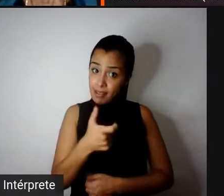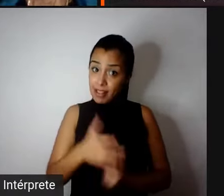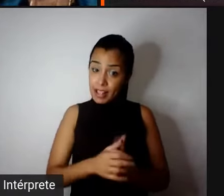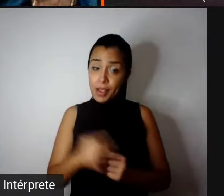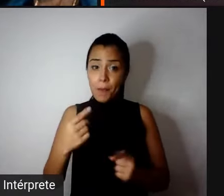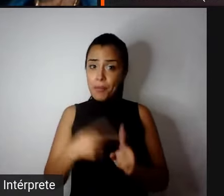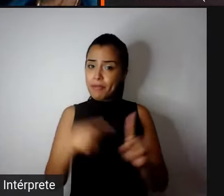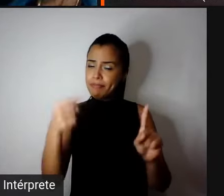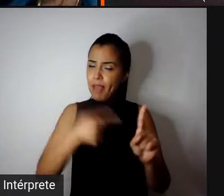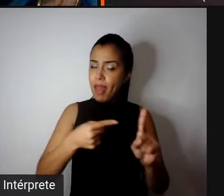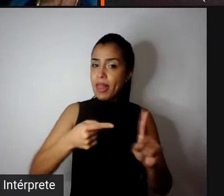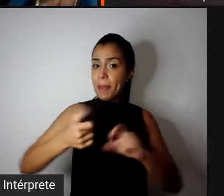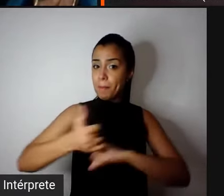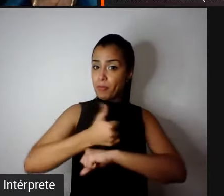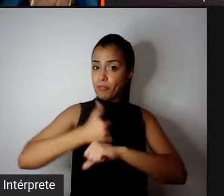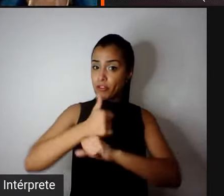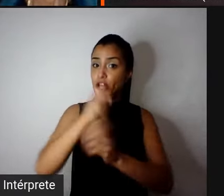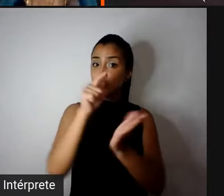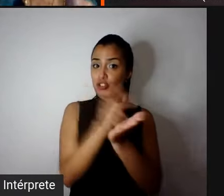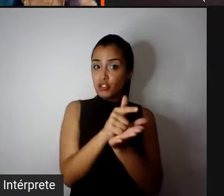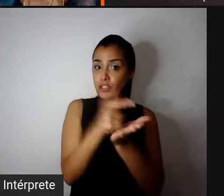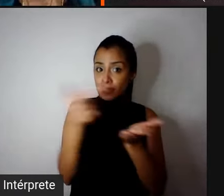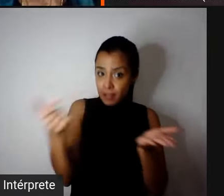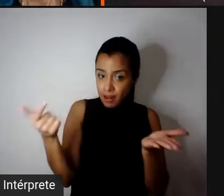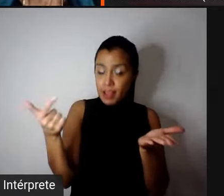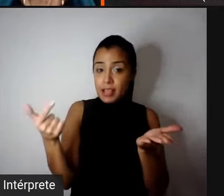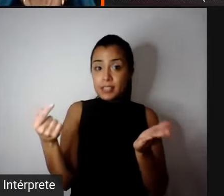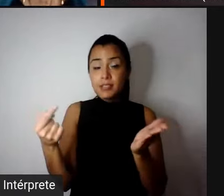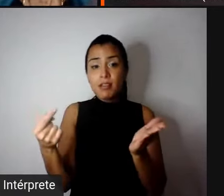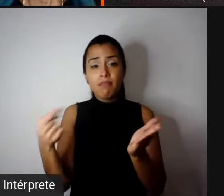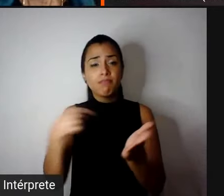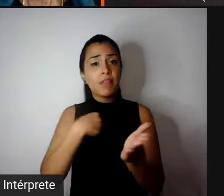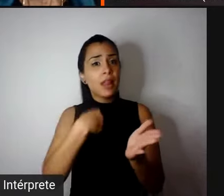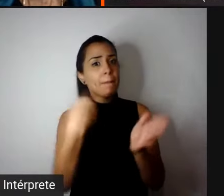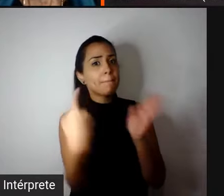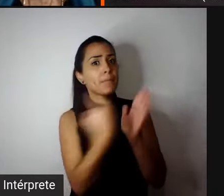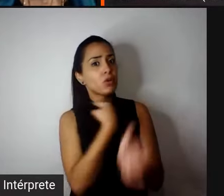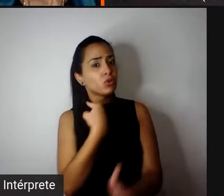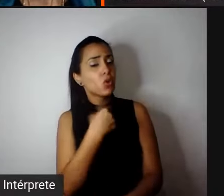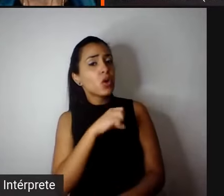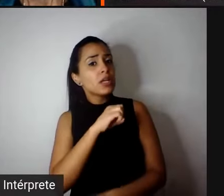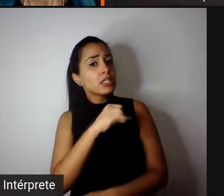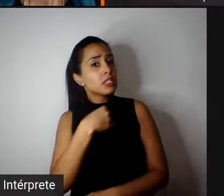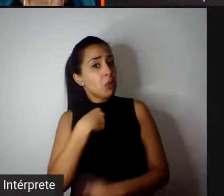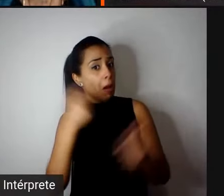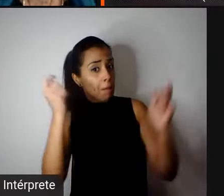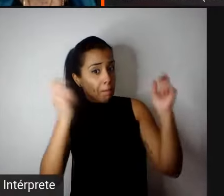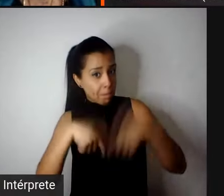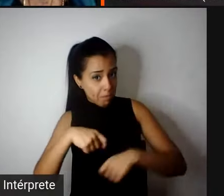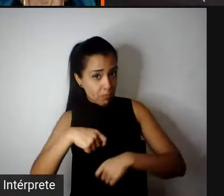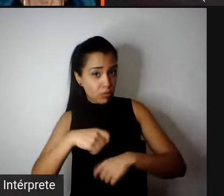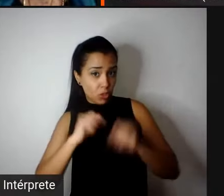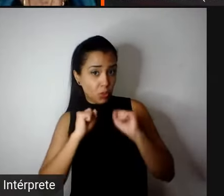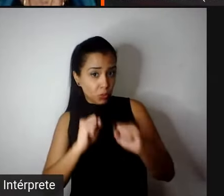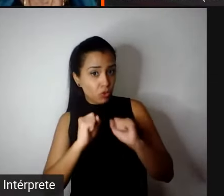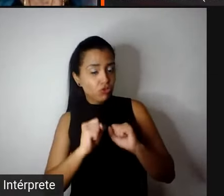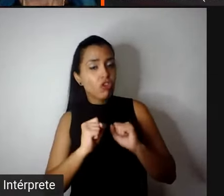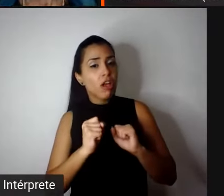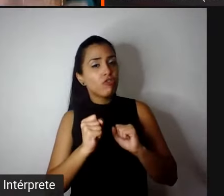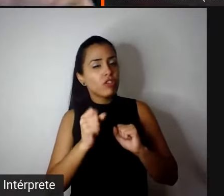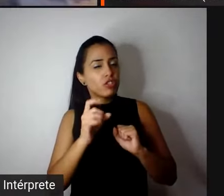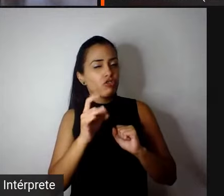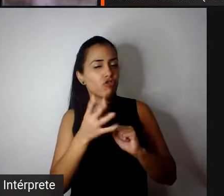jornalista, periodista, muito interessante. E justamente me perguntou se eu teria a possibilidade de emprestar